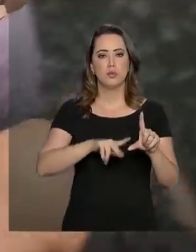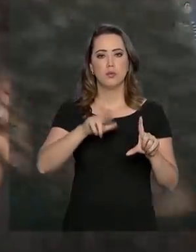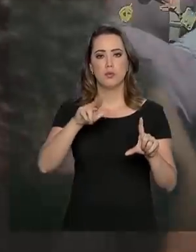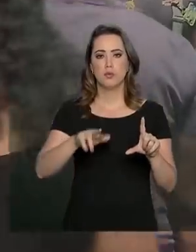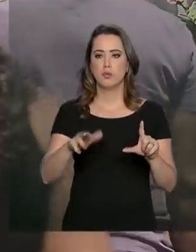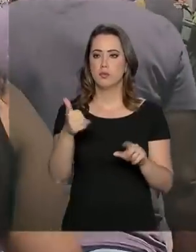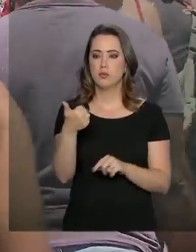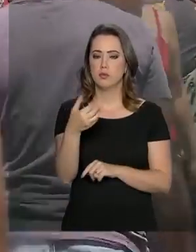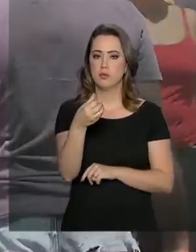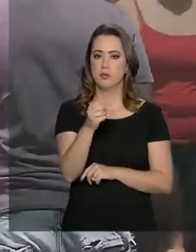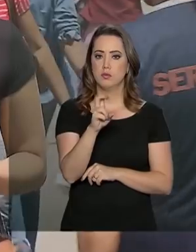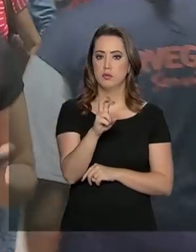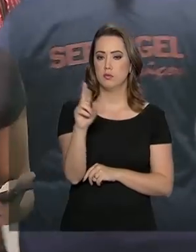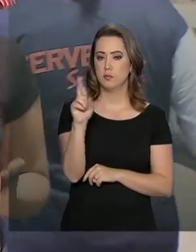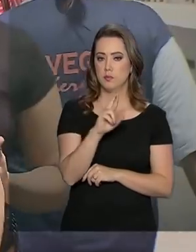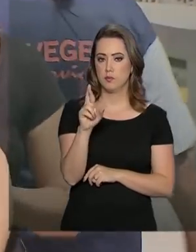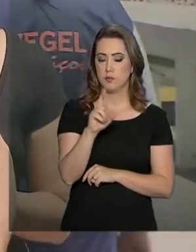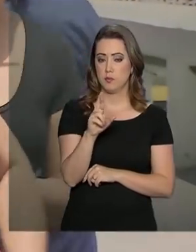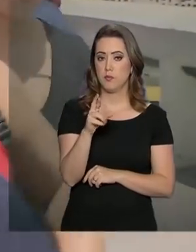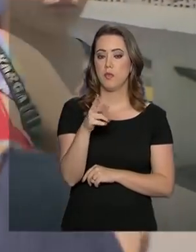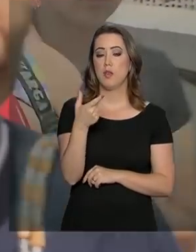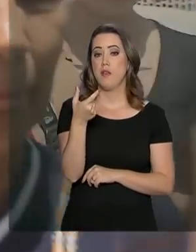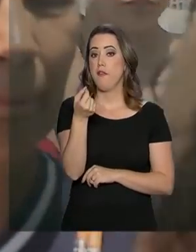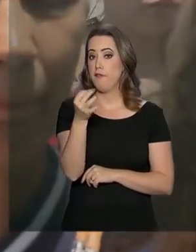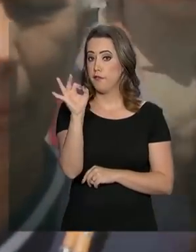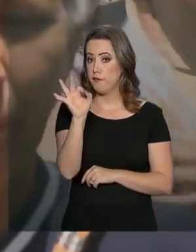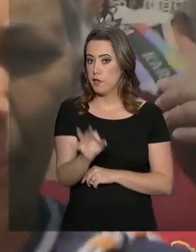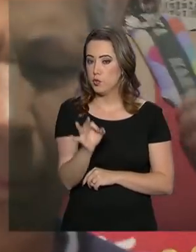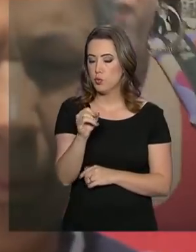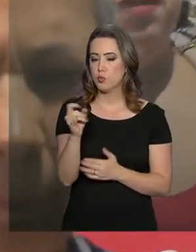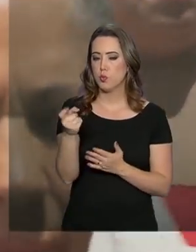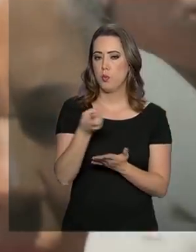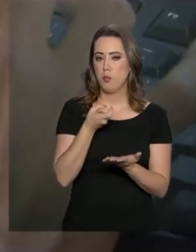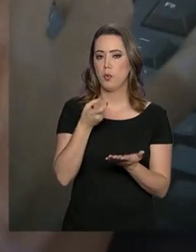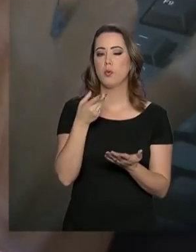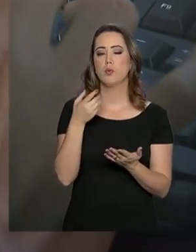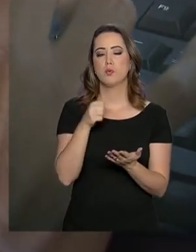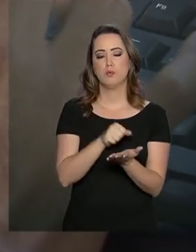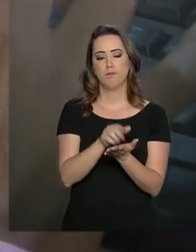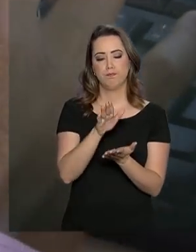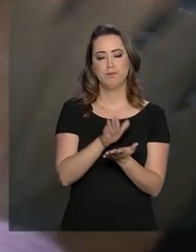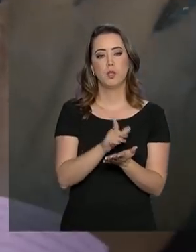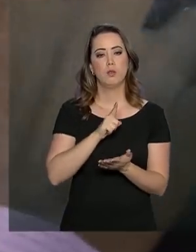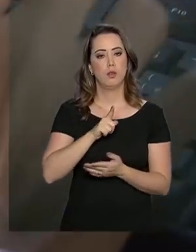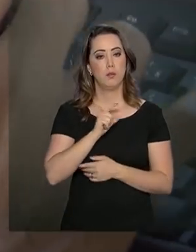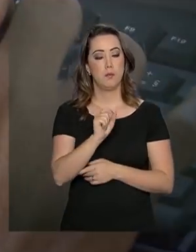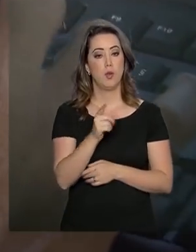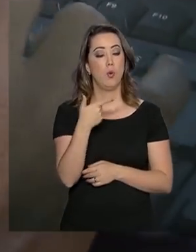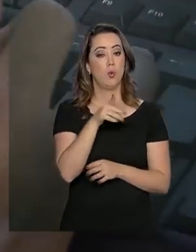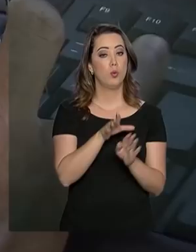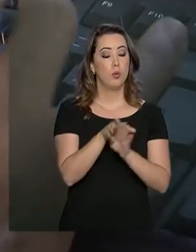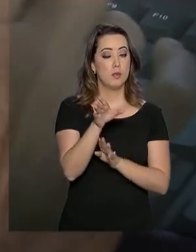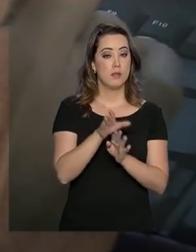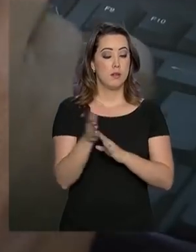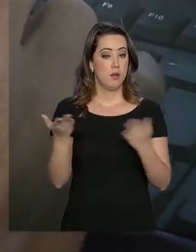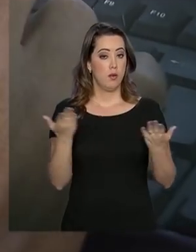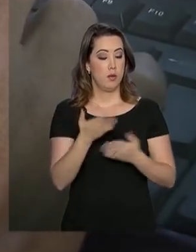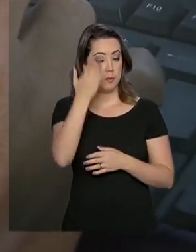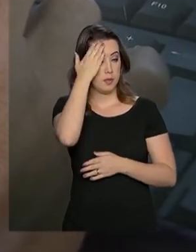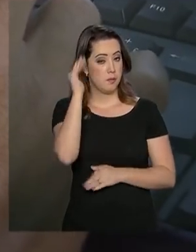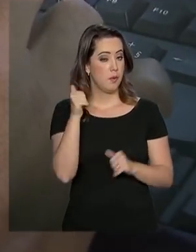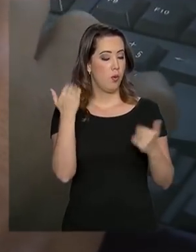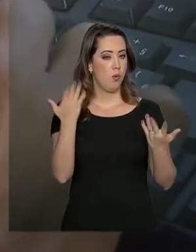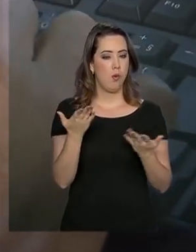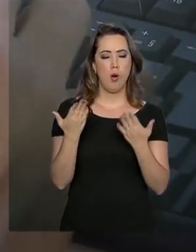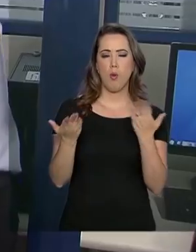entre R$ 165 e 20% do imposto devido. E mais uma dica, agora para saber qual